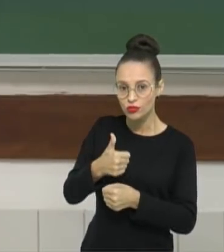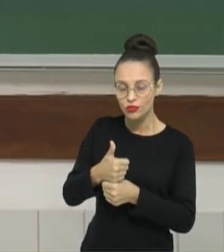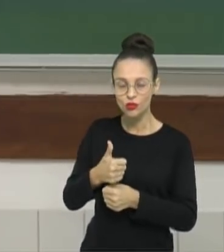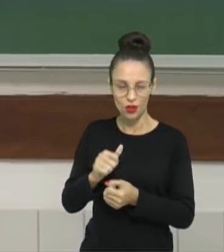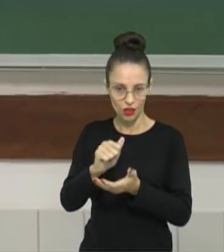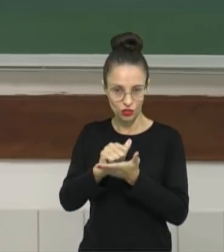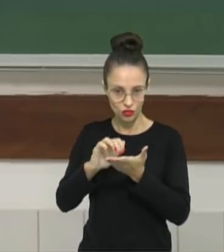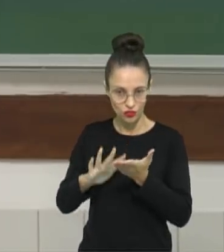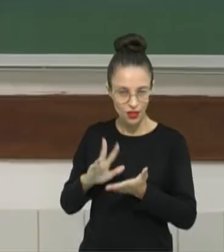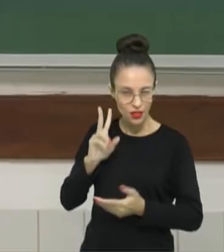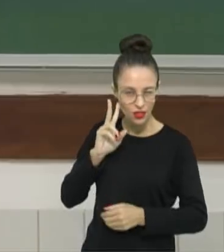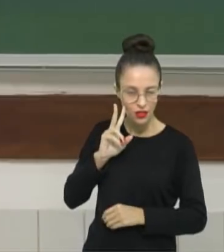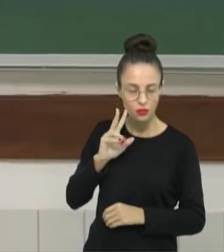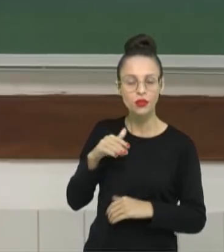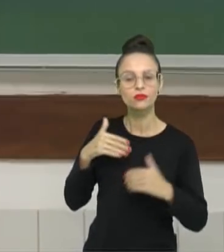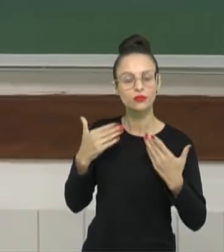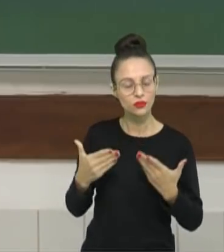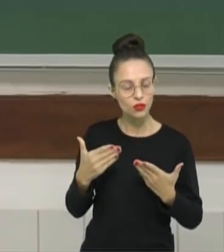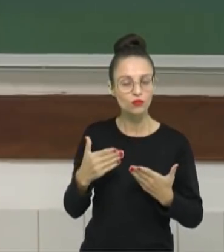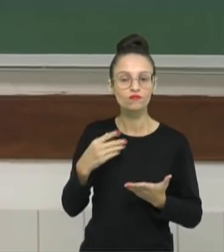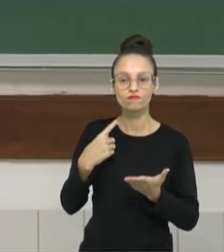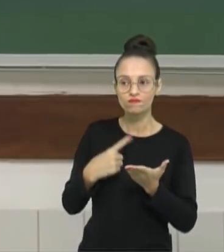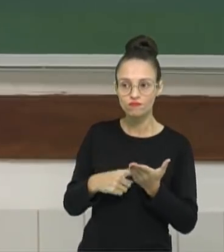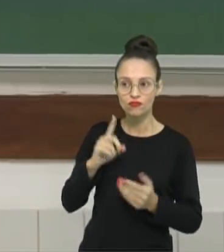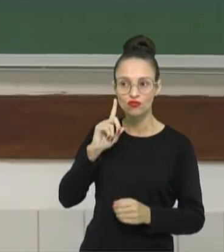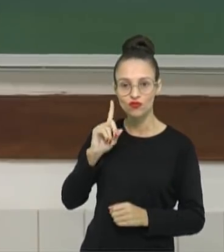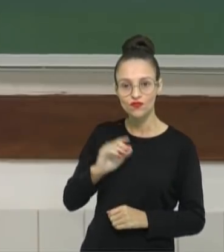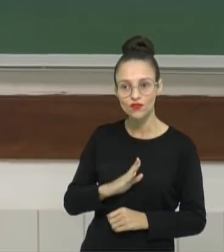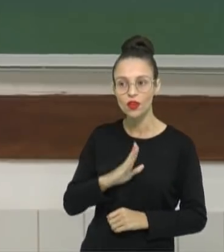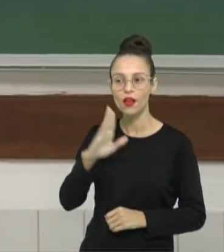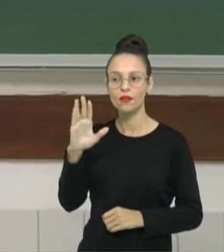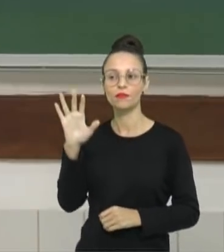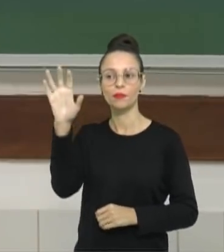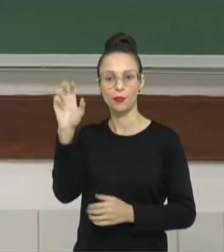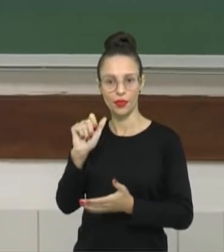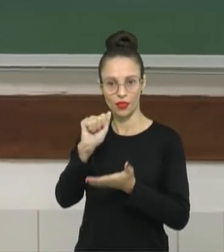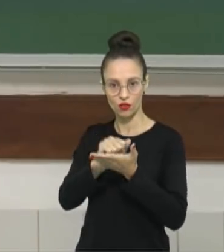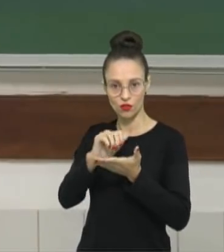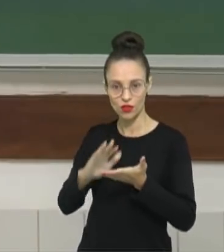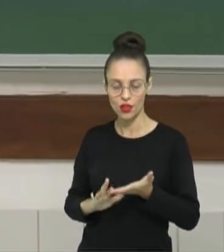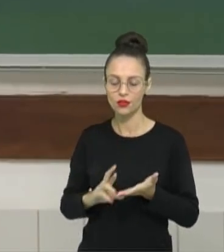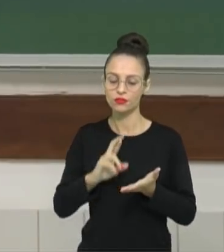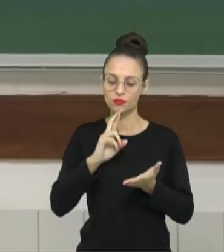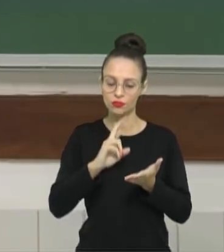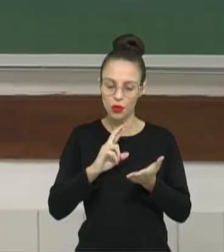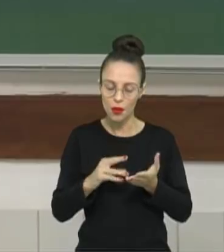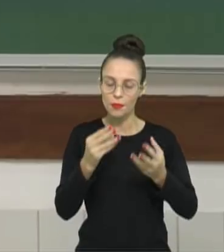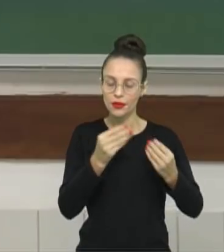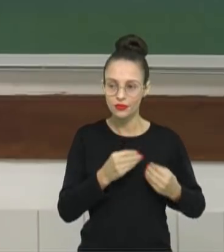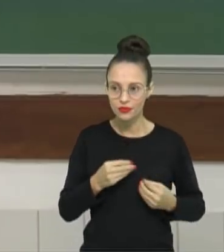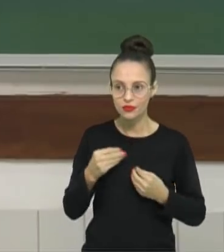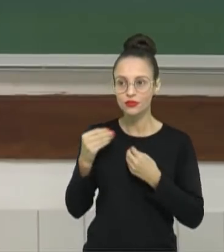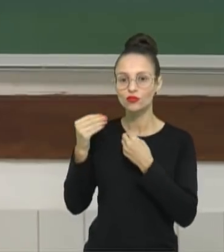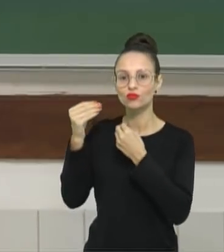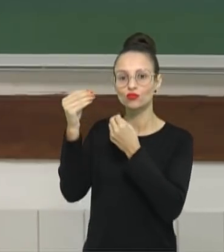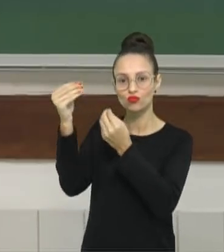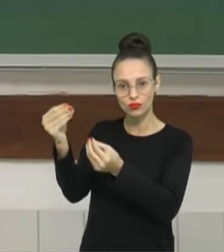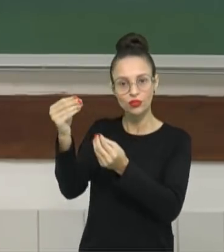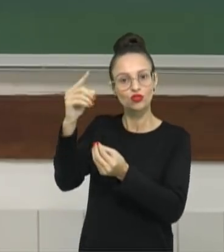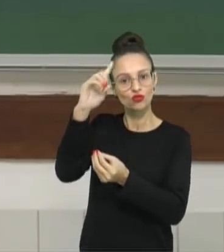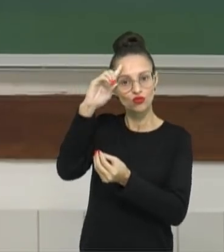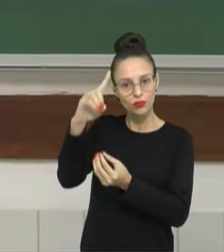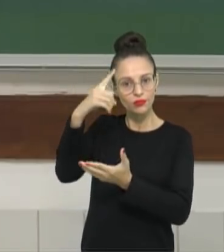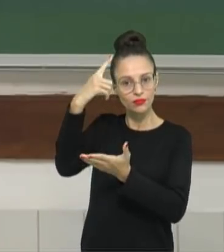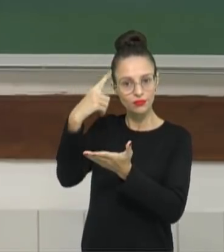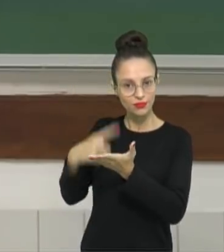aquelas atividadezinhas? Então, são essas atividades que você vai retornar para a escola na data